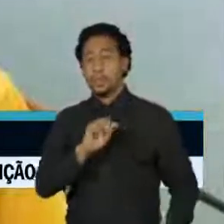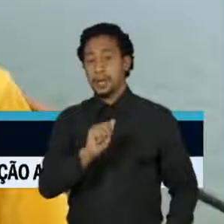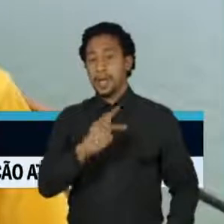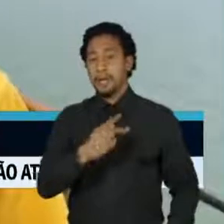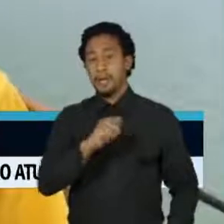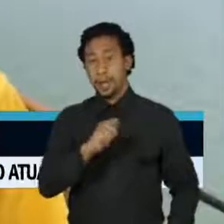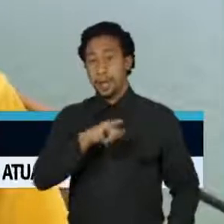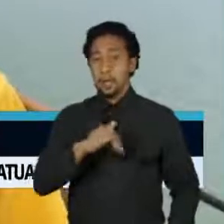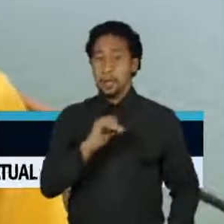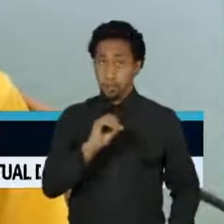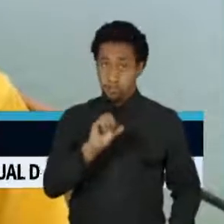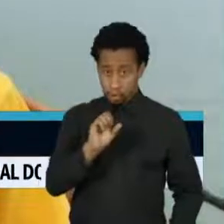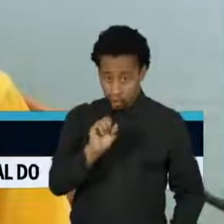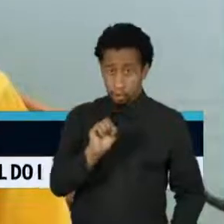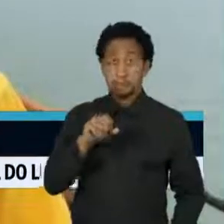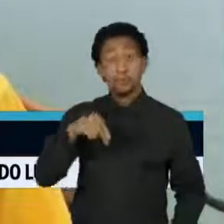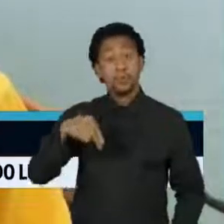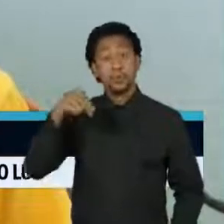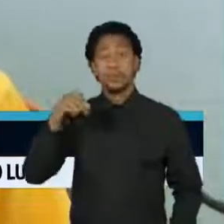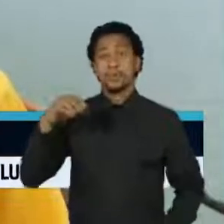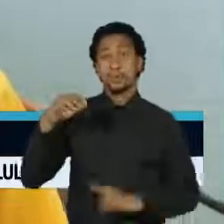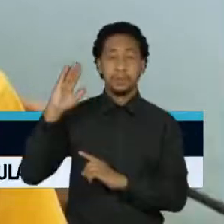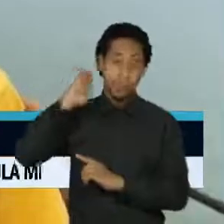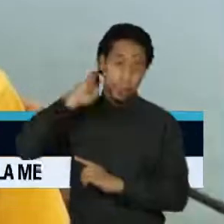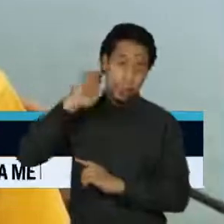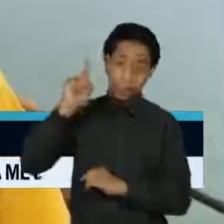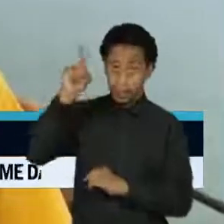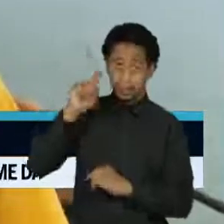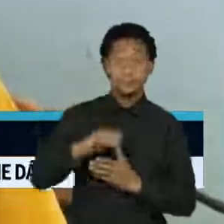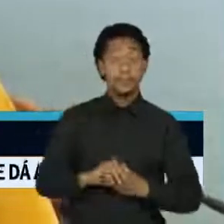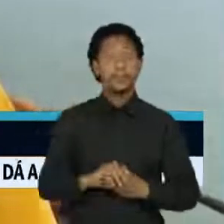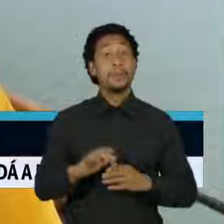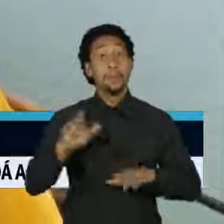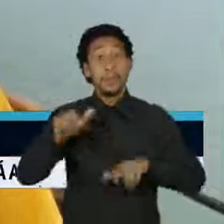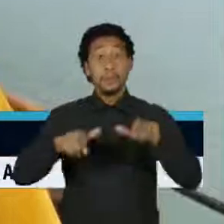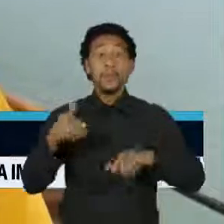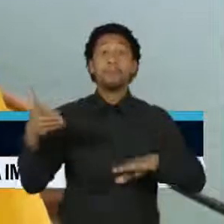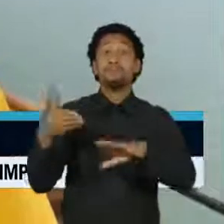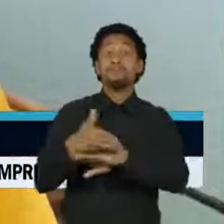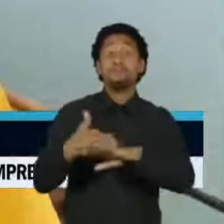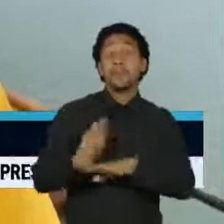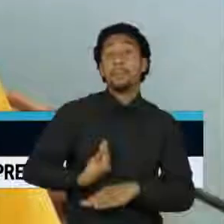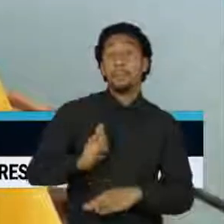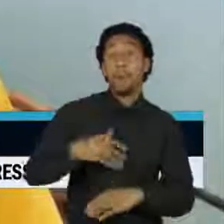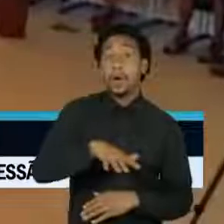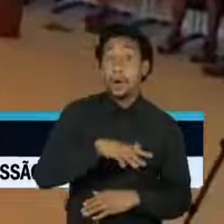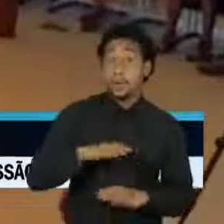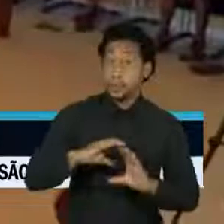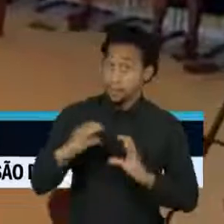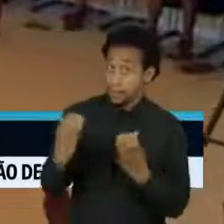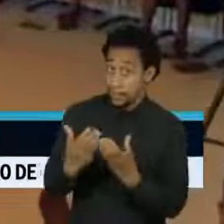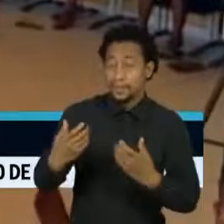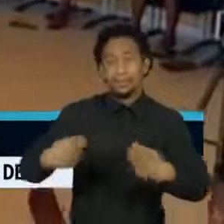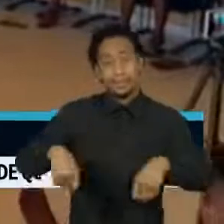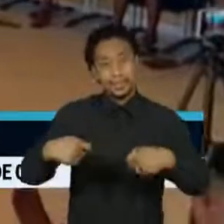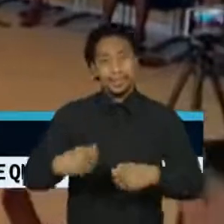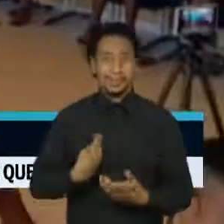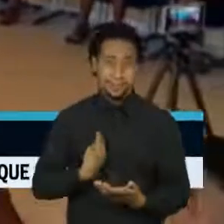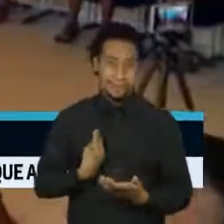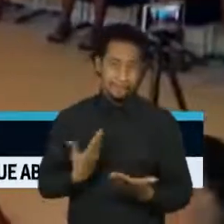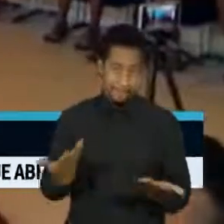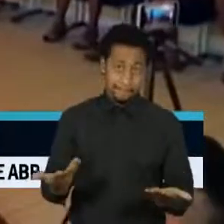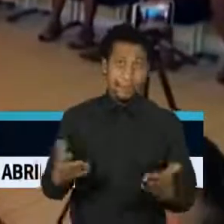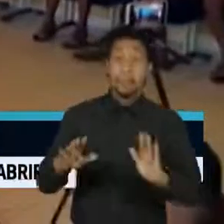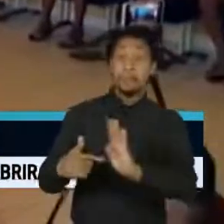mudanças climáticas é falar da gente, é falar de quem mora dentro dessas comunidades que dependem desse sistema para sobreviver. Leva